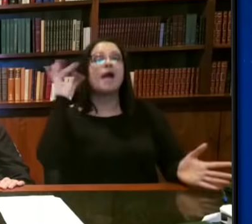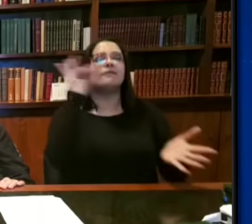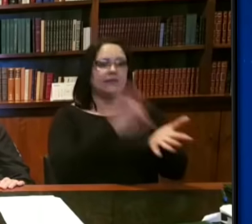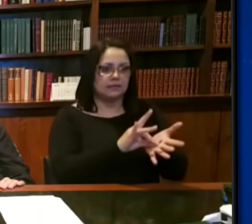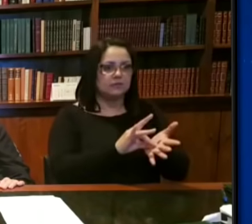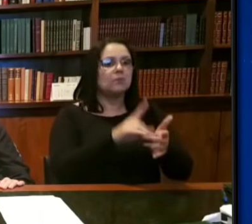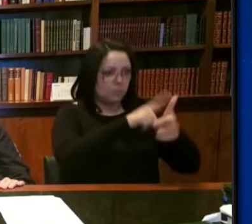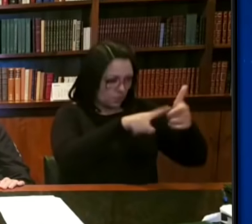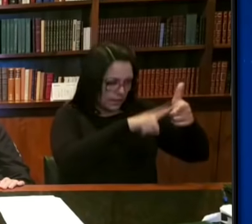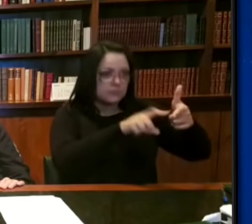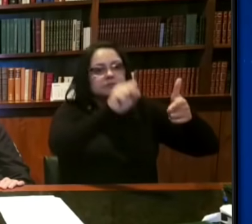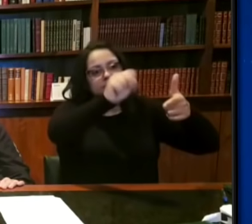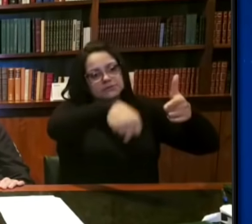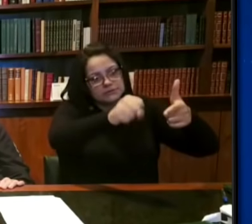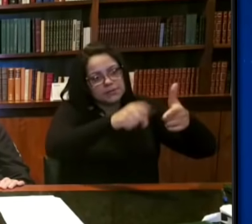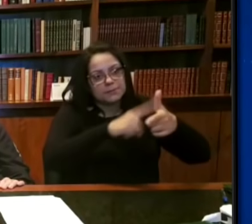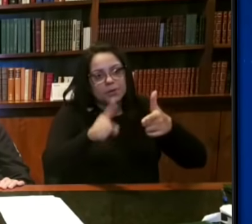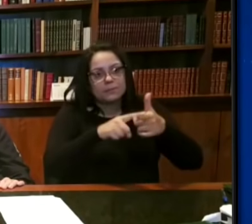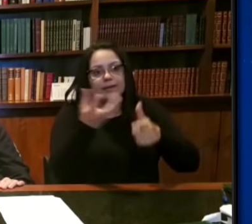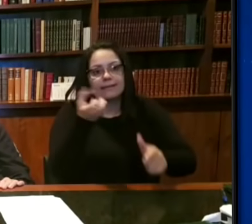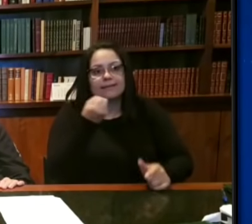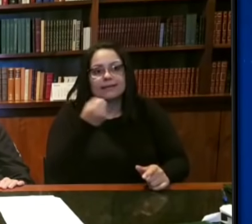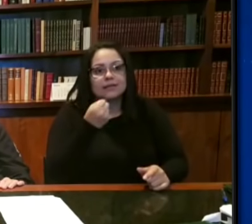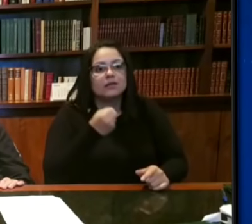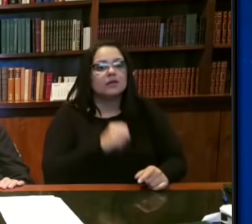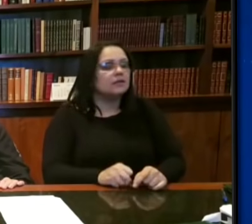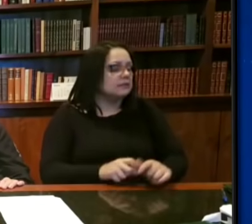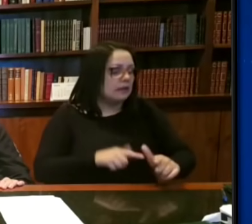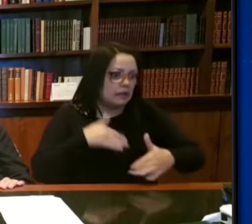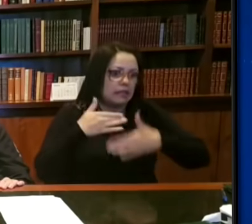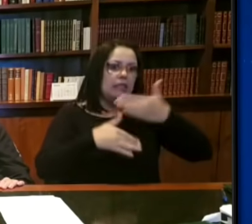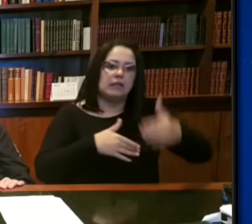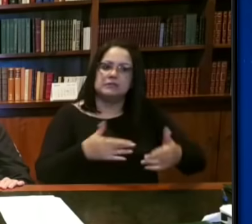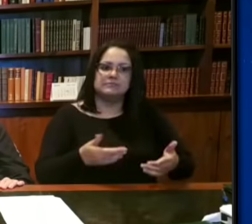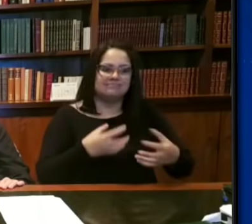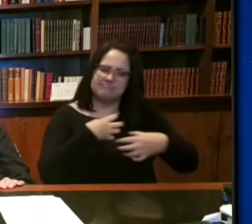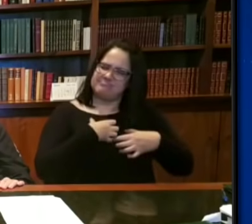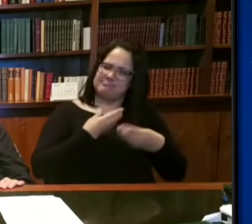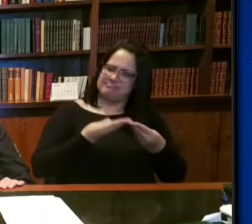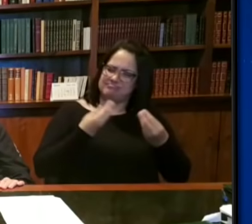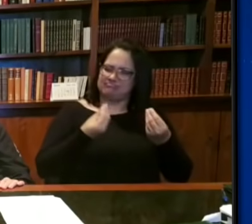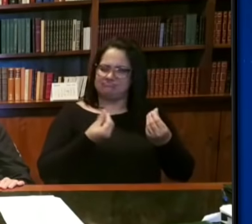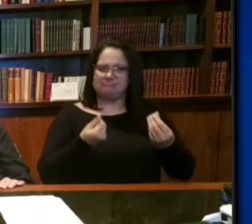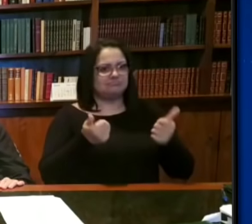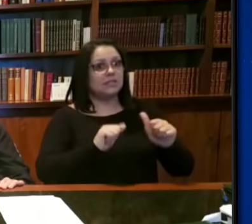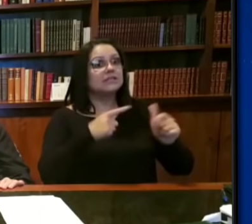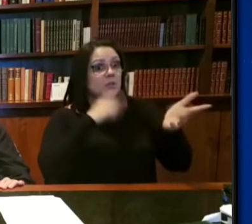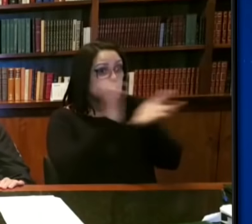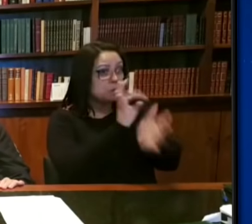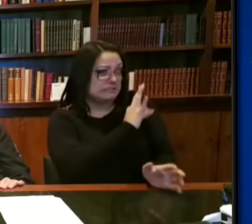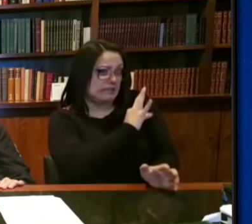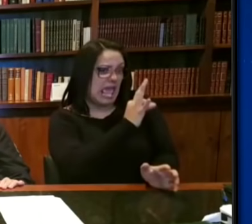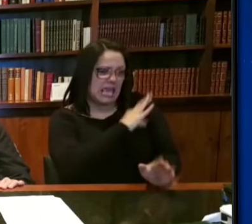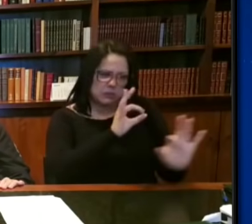problema, sim. Nossos programas de crédito tiveram um desempenho insatisfatório. É o melhor time... são os caras mais técnicos,